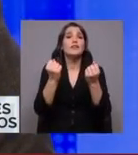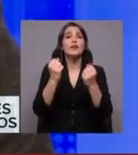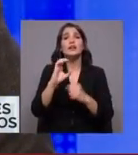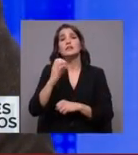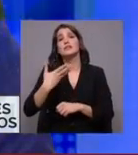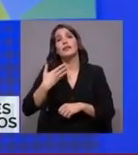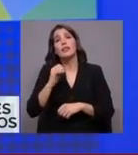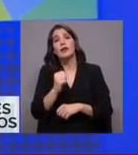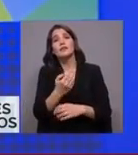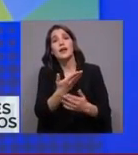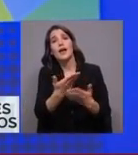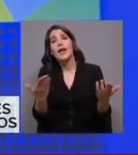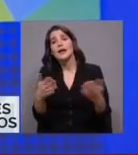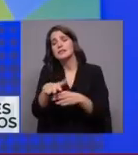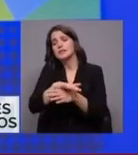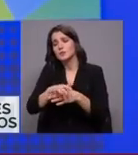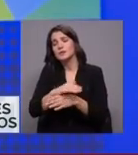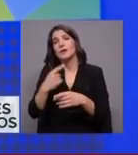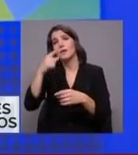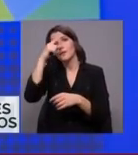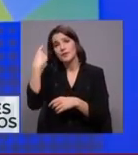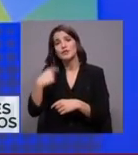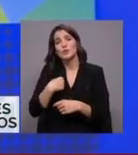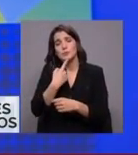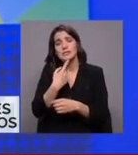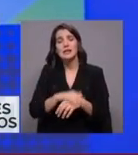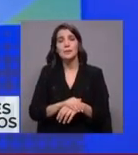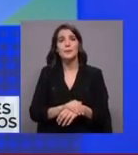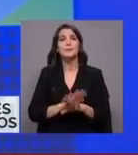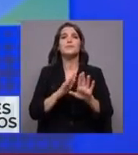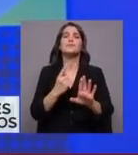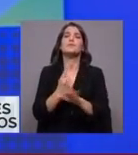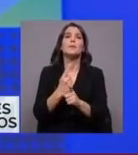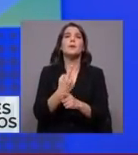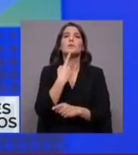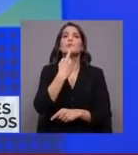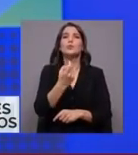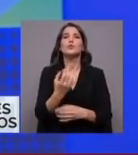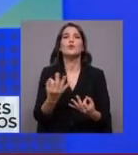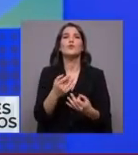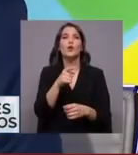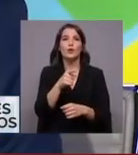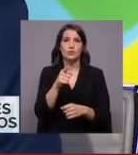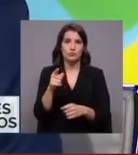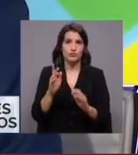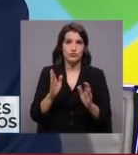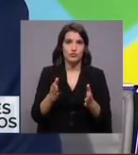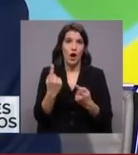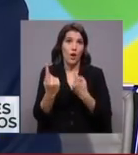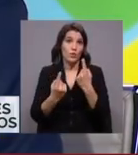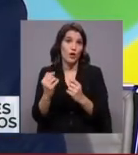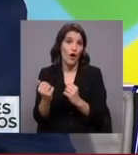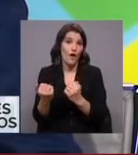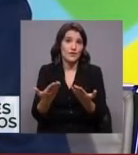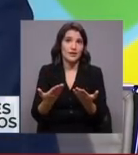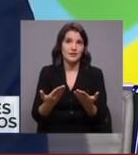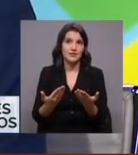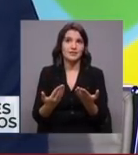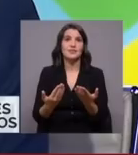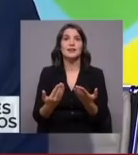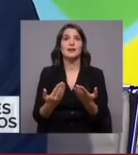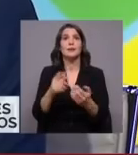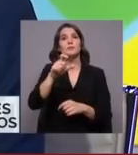contigo Aliás esta é que é um quer fazer negócio eu tenho que fiz aí ele já teve algumas ofertas de